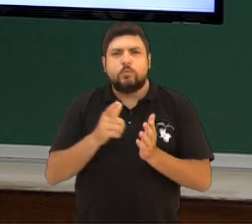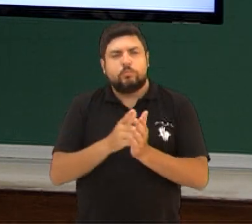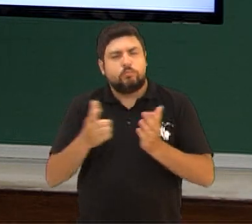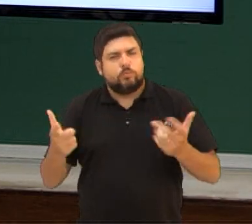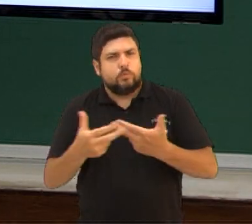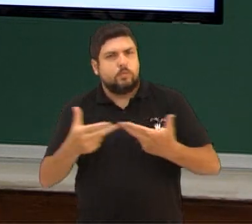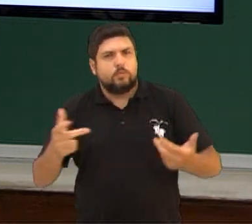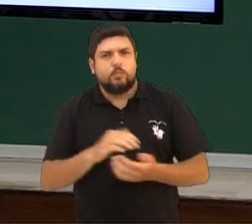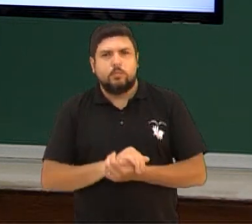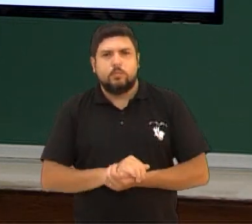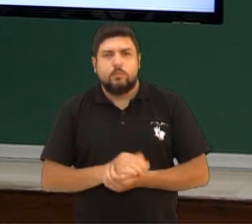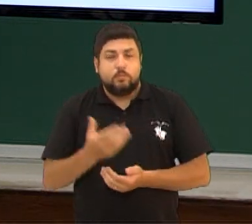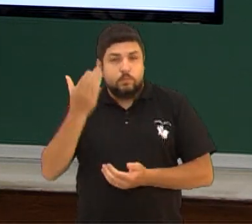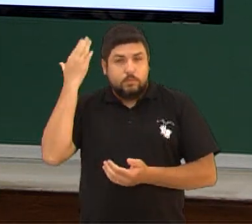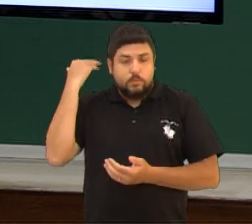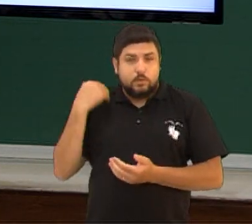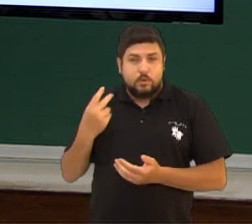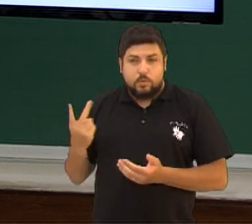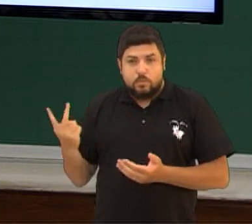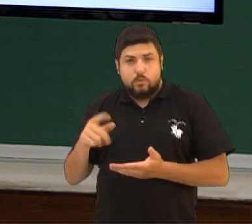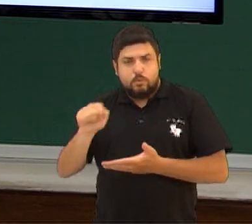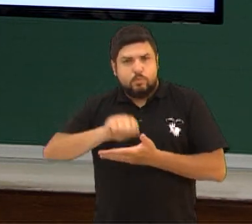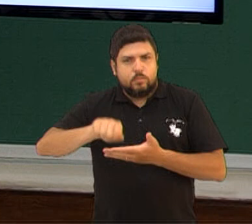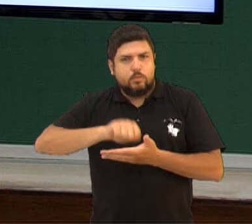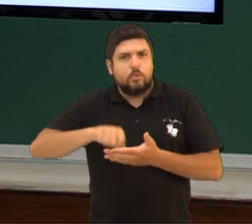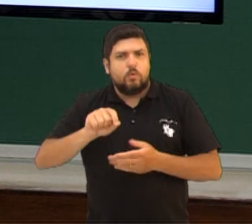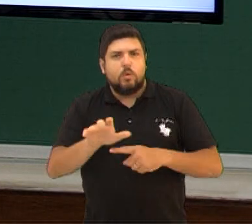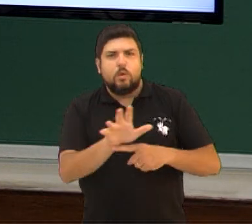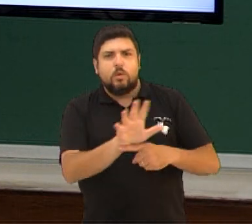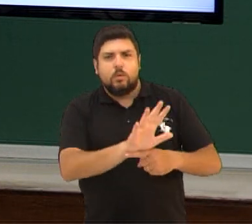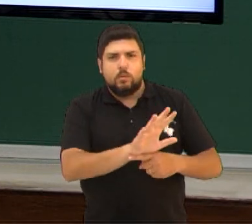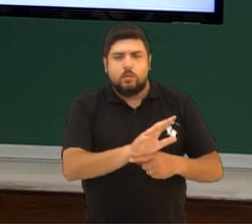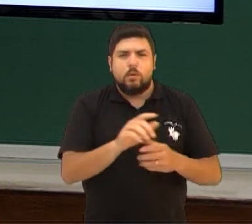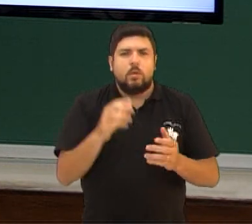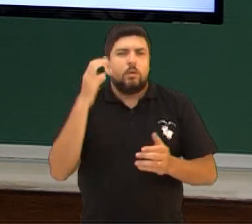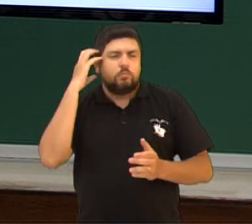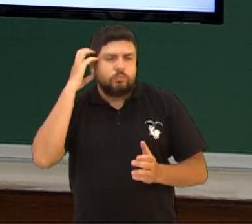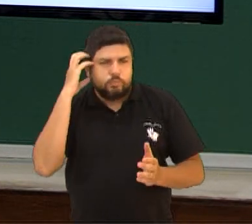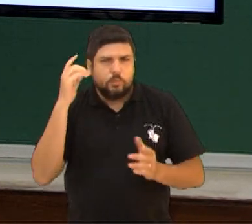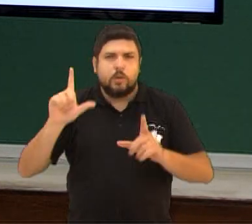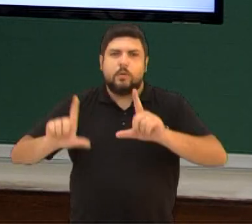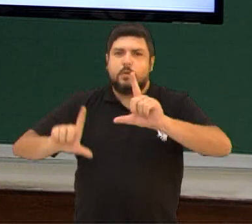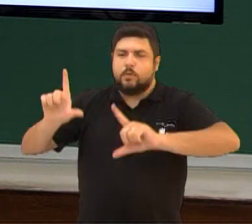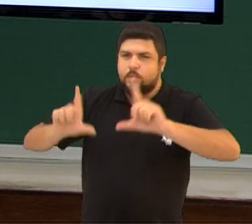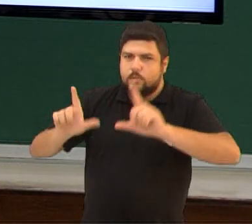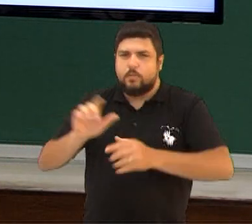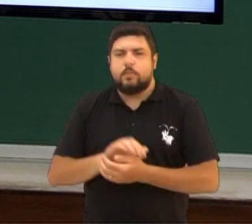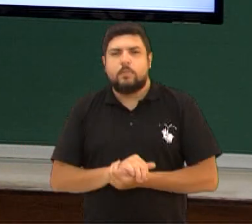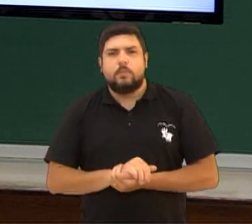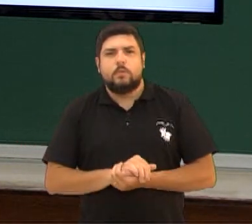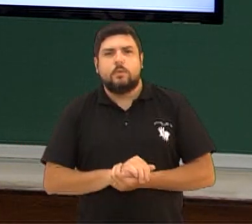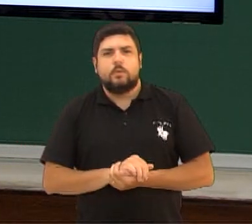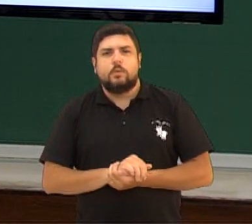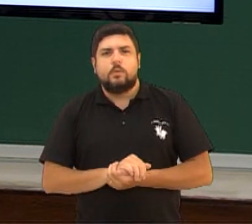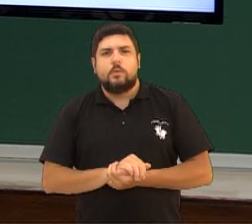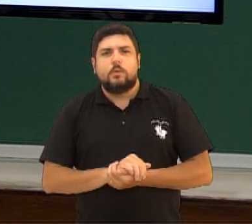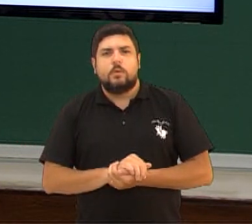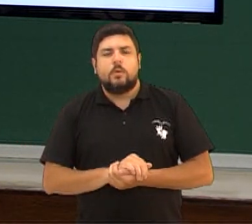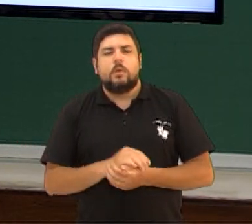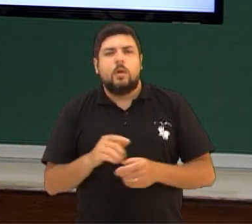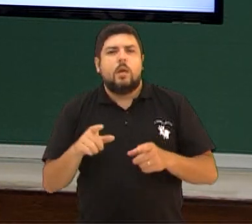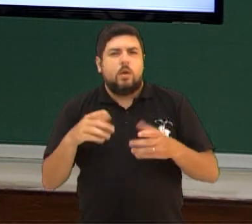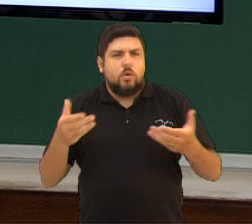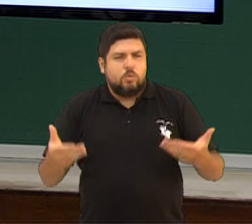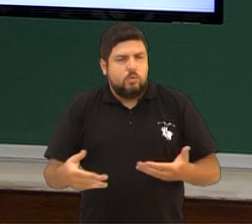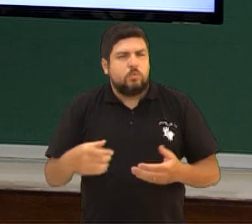escrevendo, quem que era a mídia? Cinema, rádio e televisão. Hoje também tem a internet, certo? Tem os